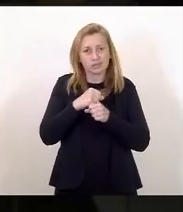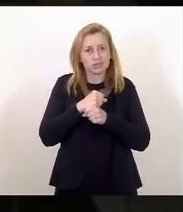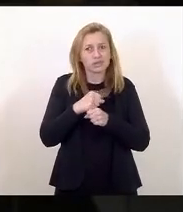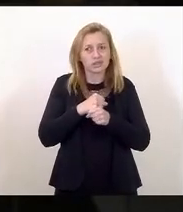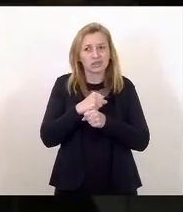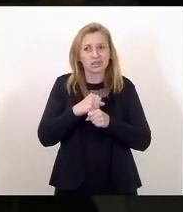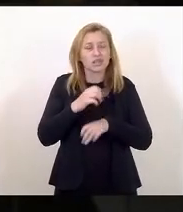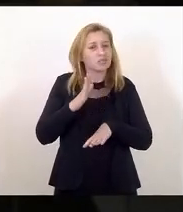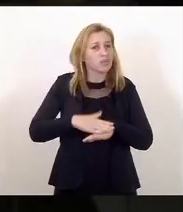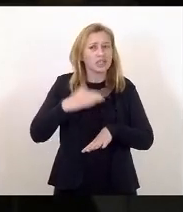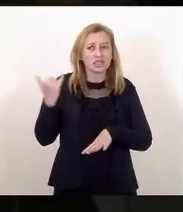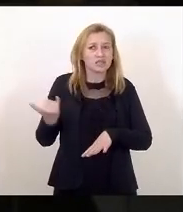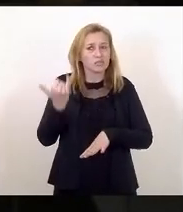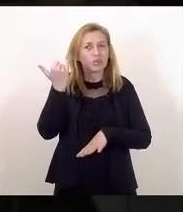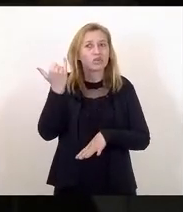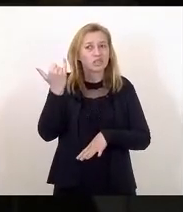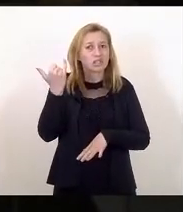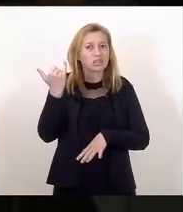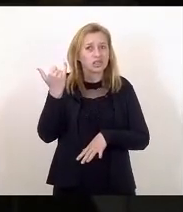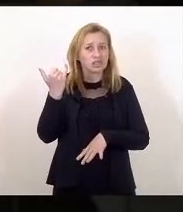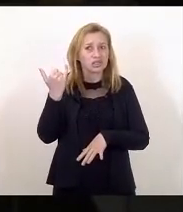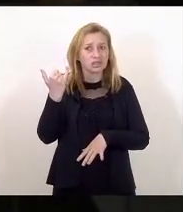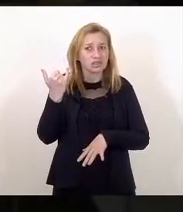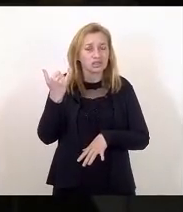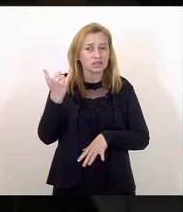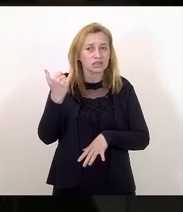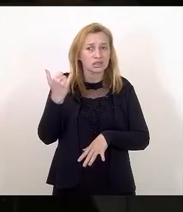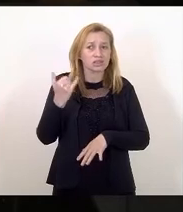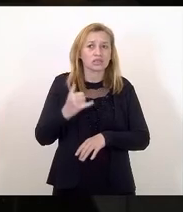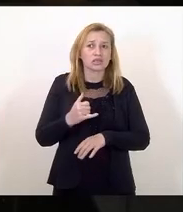mais importantes quadros no campo